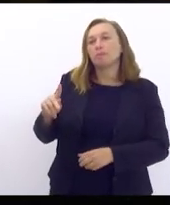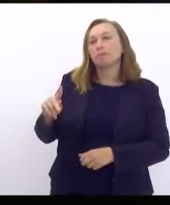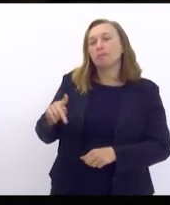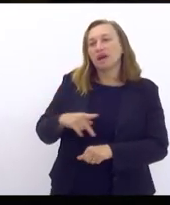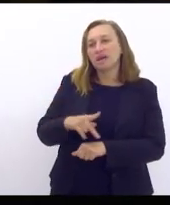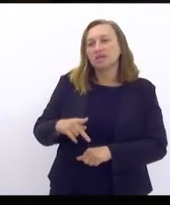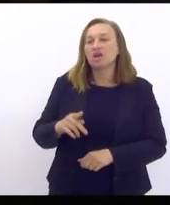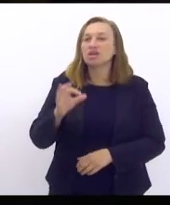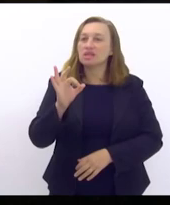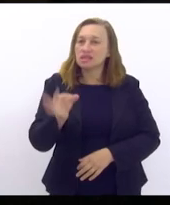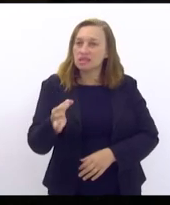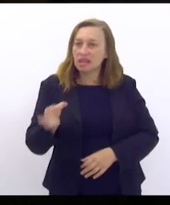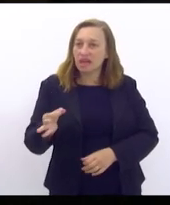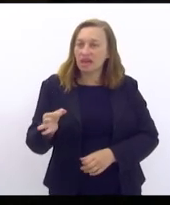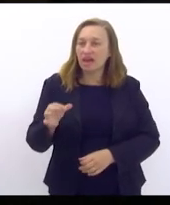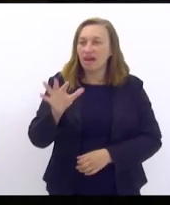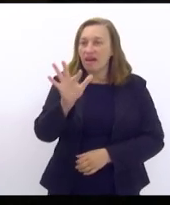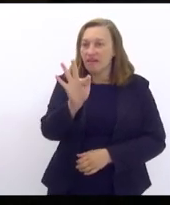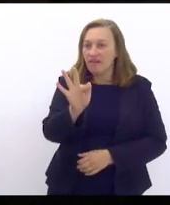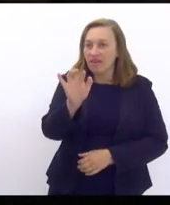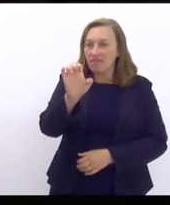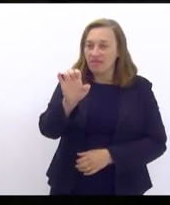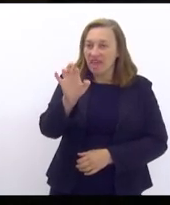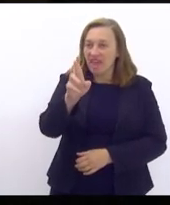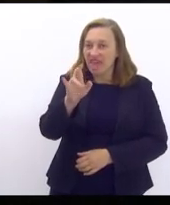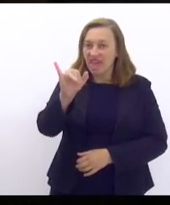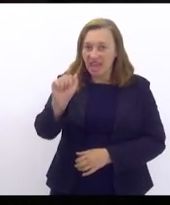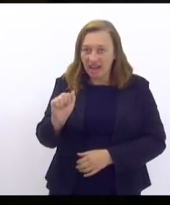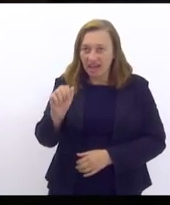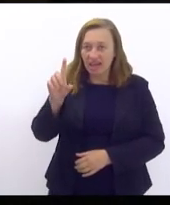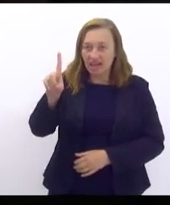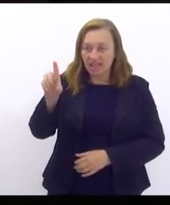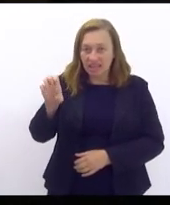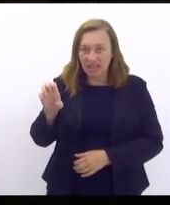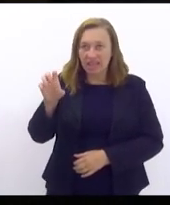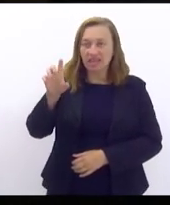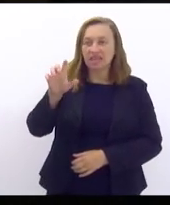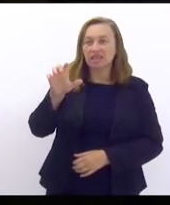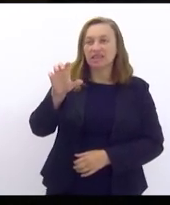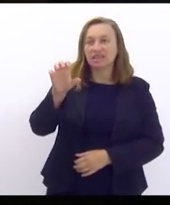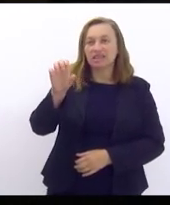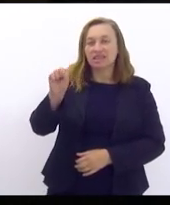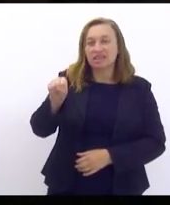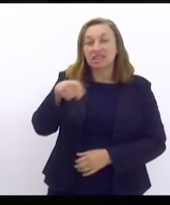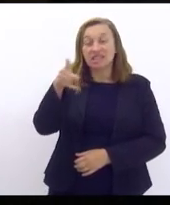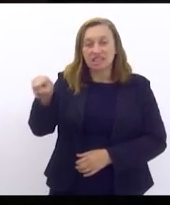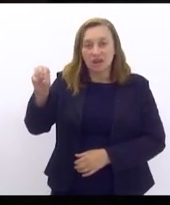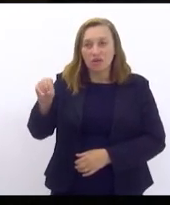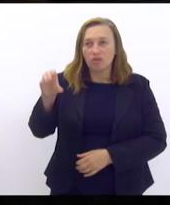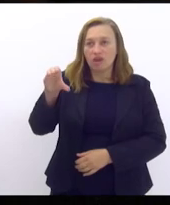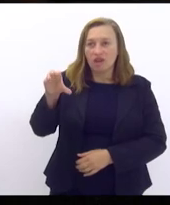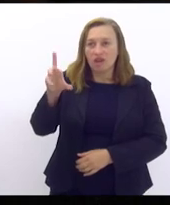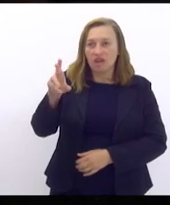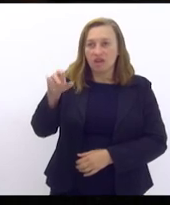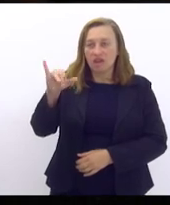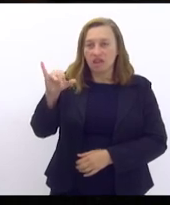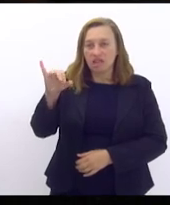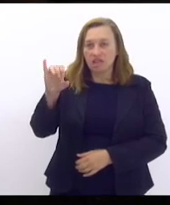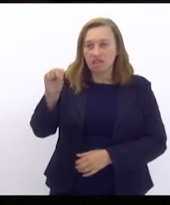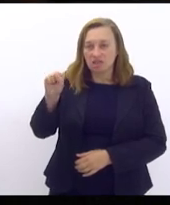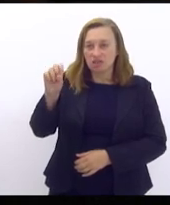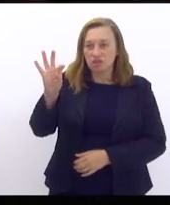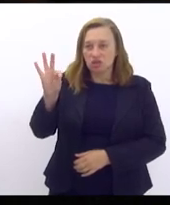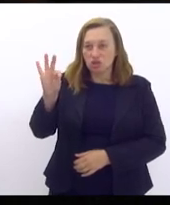na feira de São Cristóvão que eu aprendi a dançar forró. Então, é muito gostoso isso, e